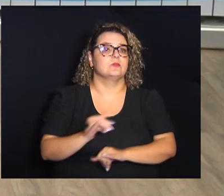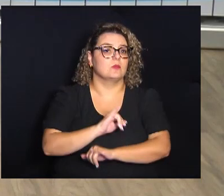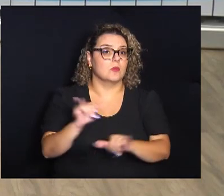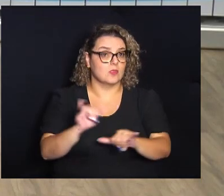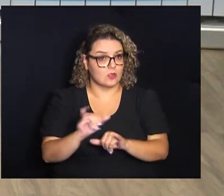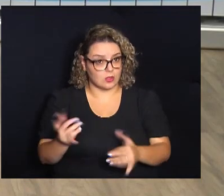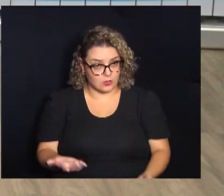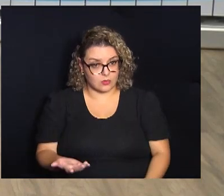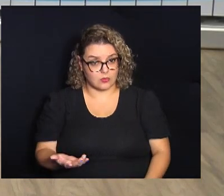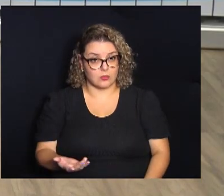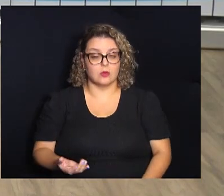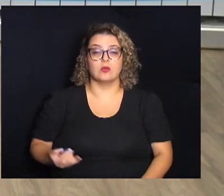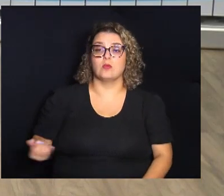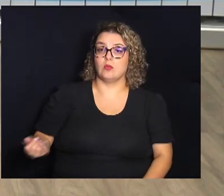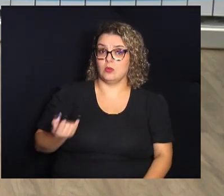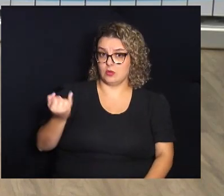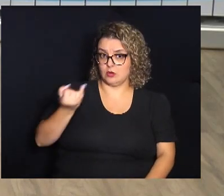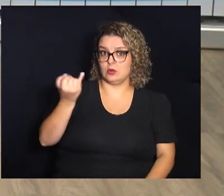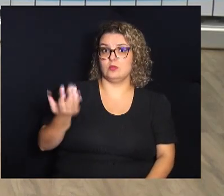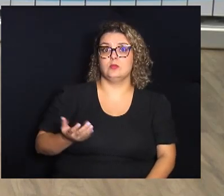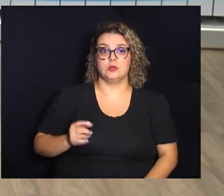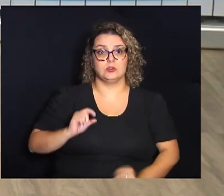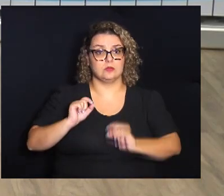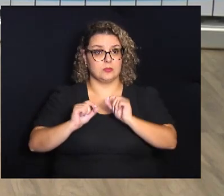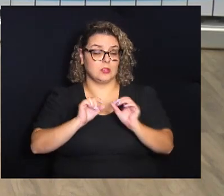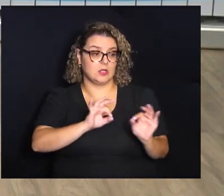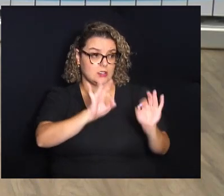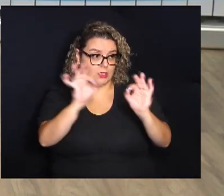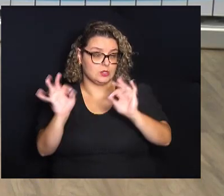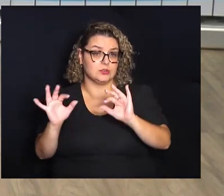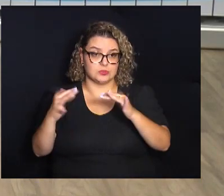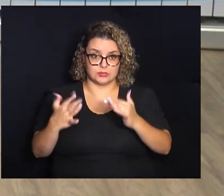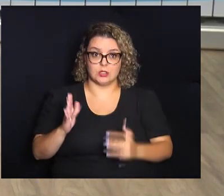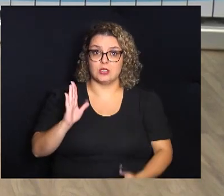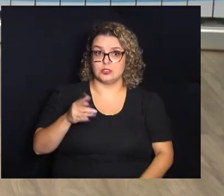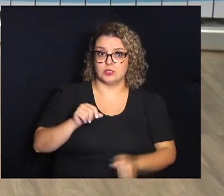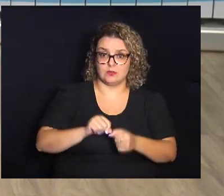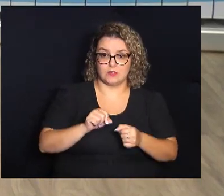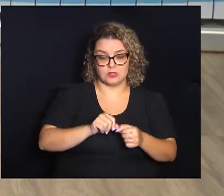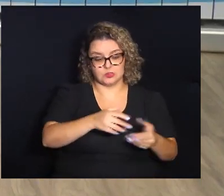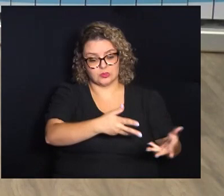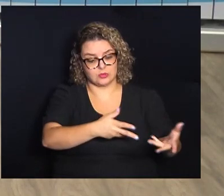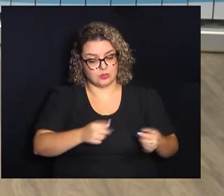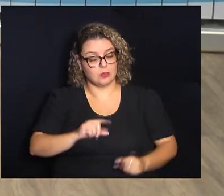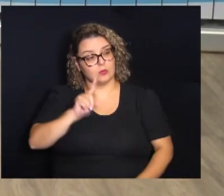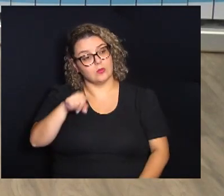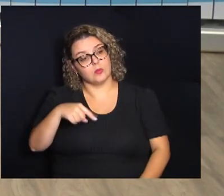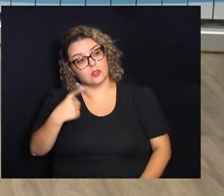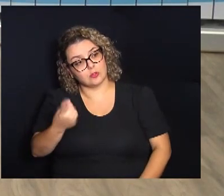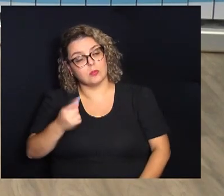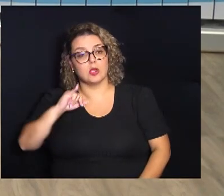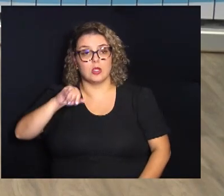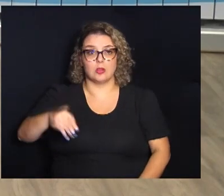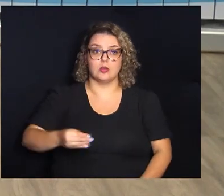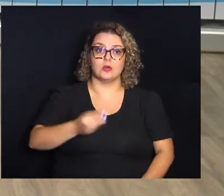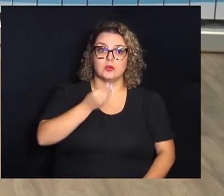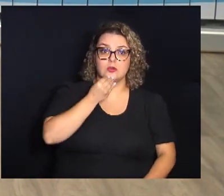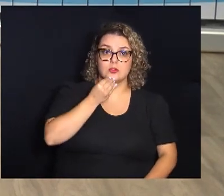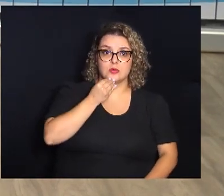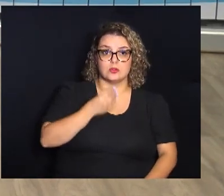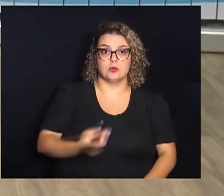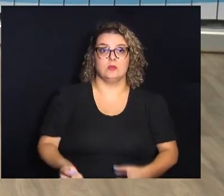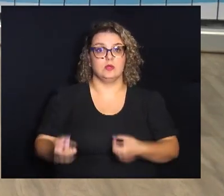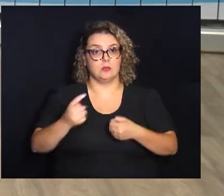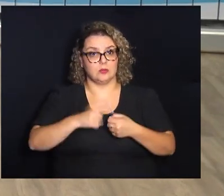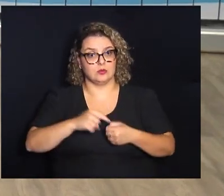aqui foram de grande valia para quem está nos acompanhando. Já faço o convite aqui para uma próxima oportunidade para você